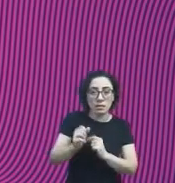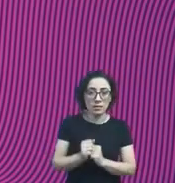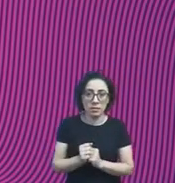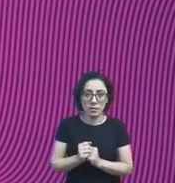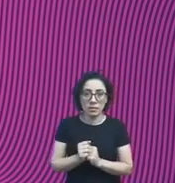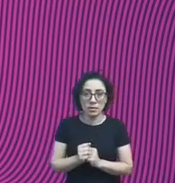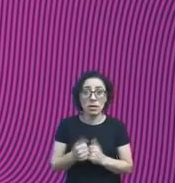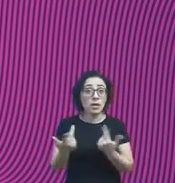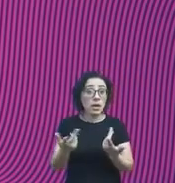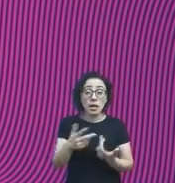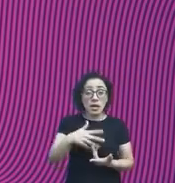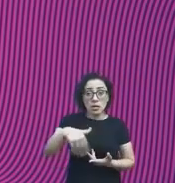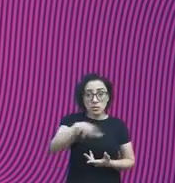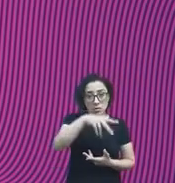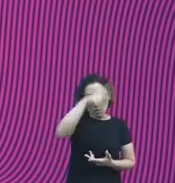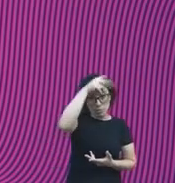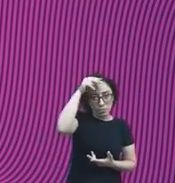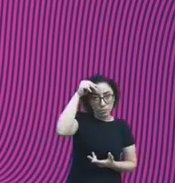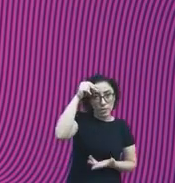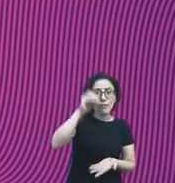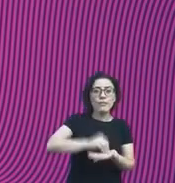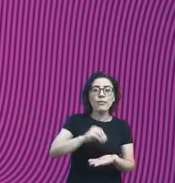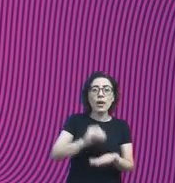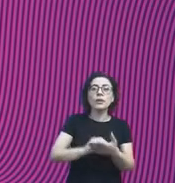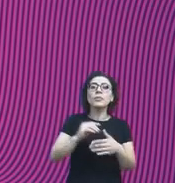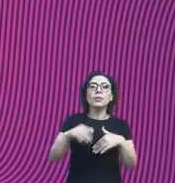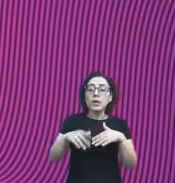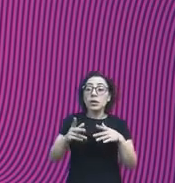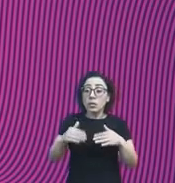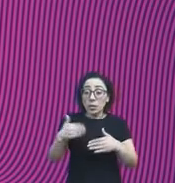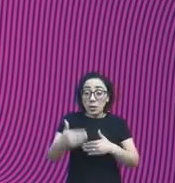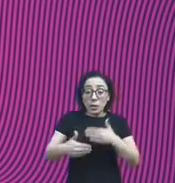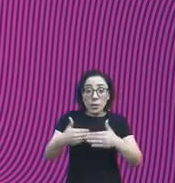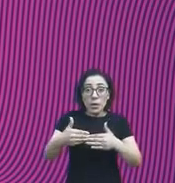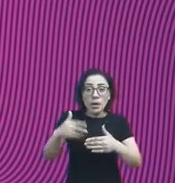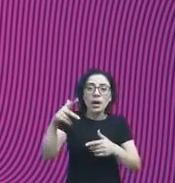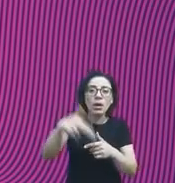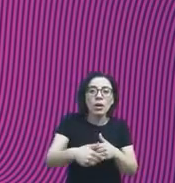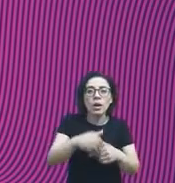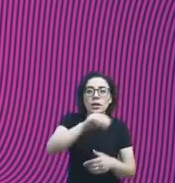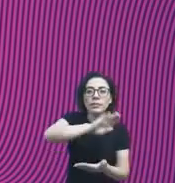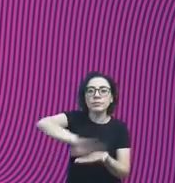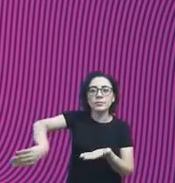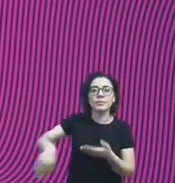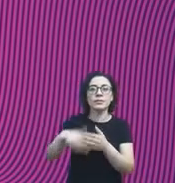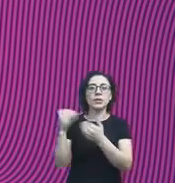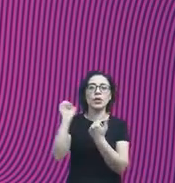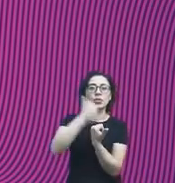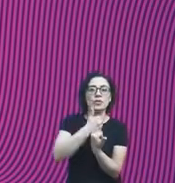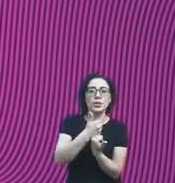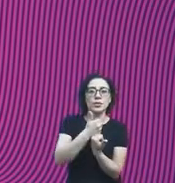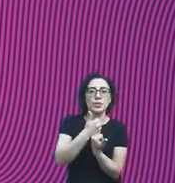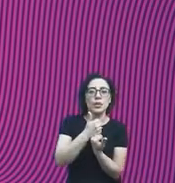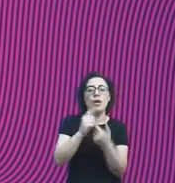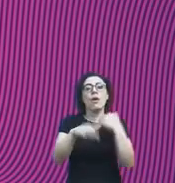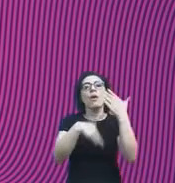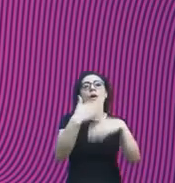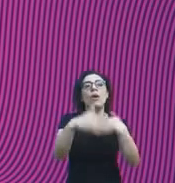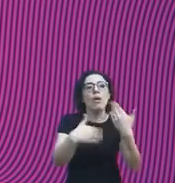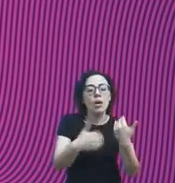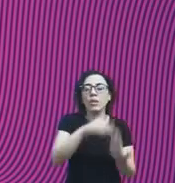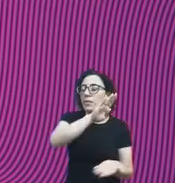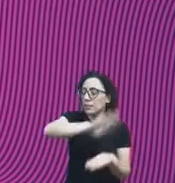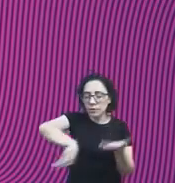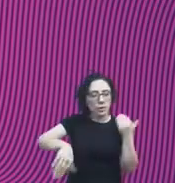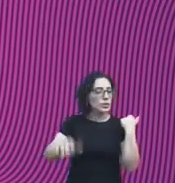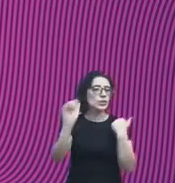continuidade, não ajuda a organizar a discussão. E o setor privado, por deficiências